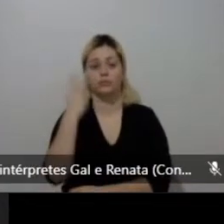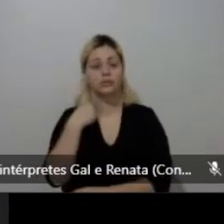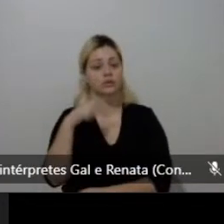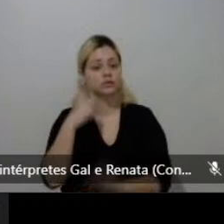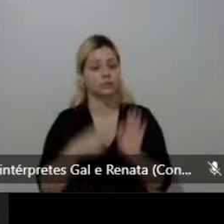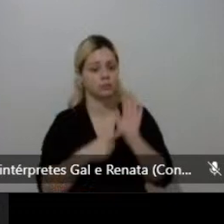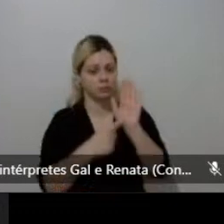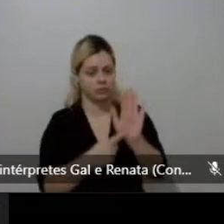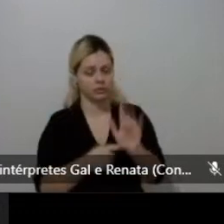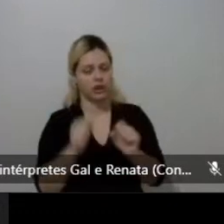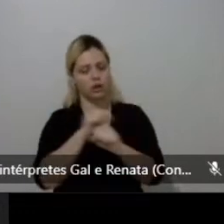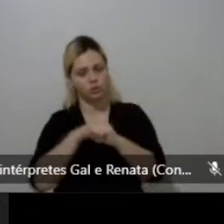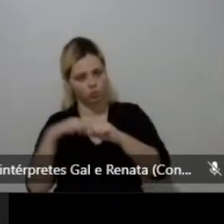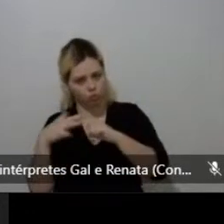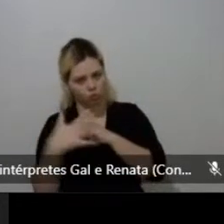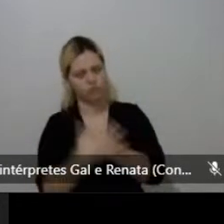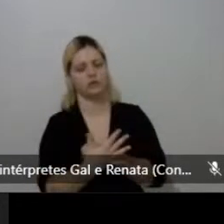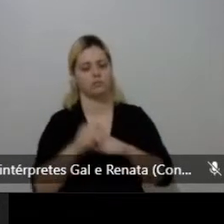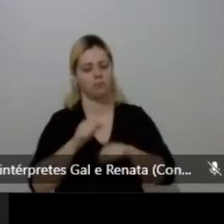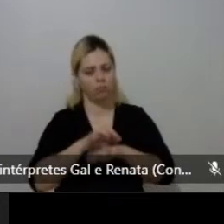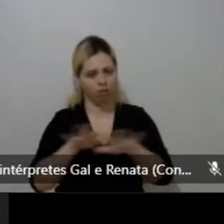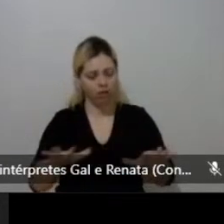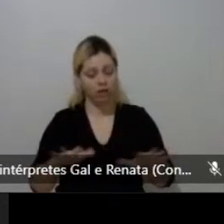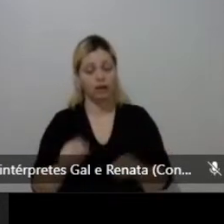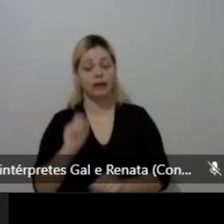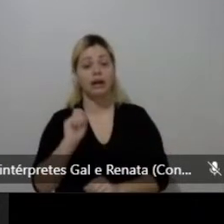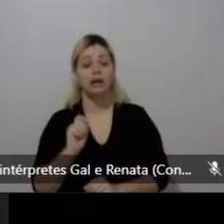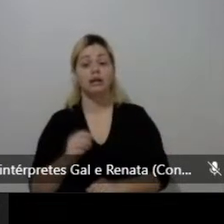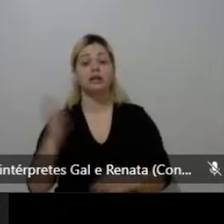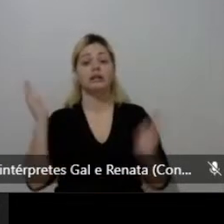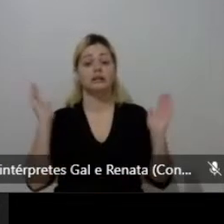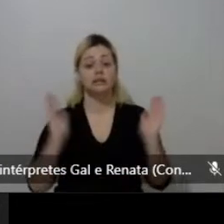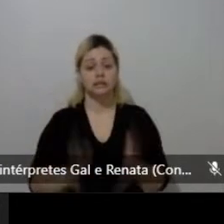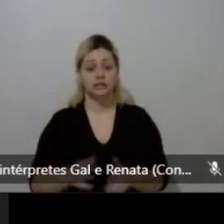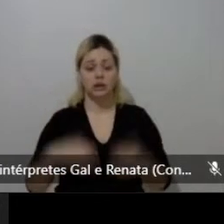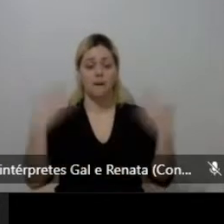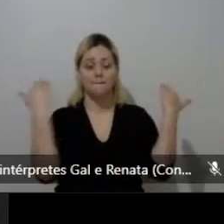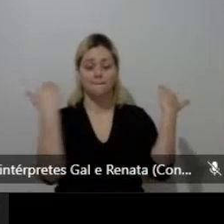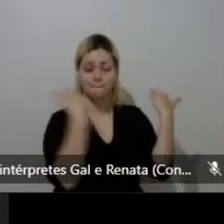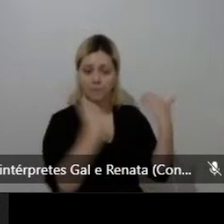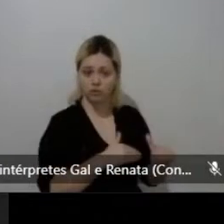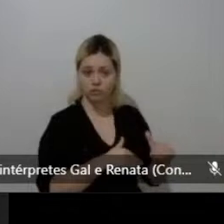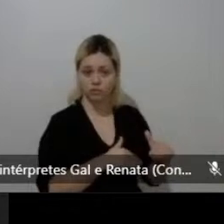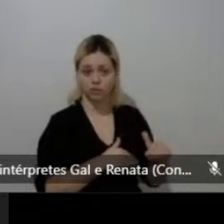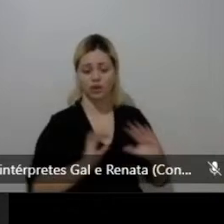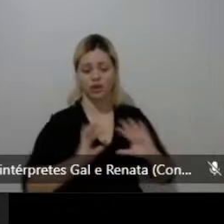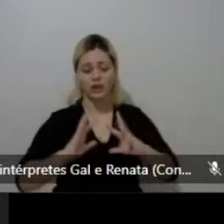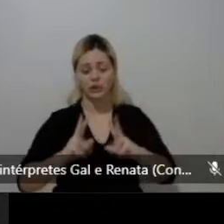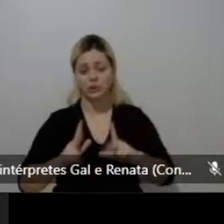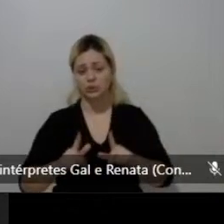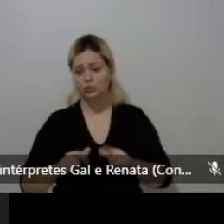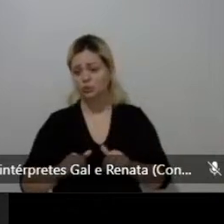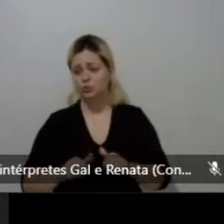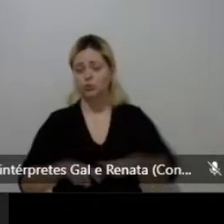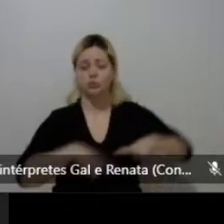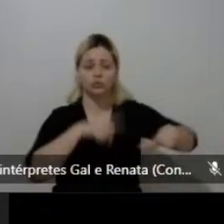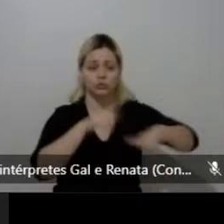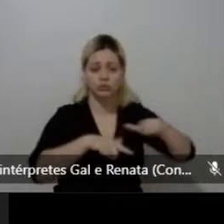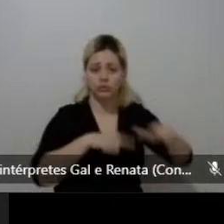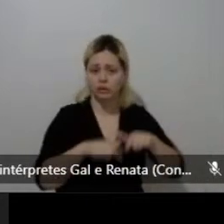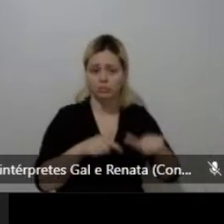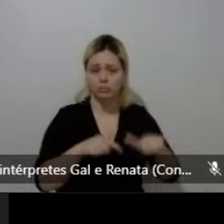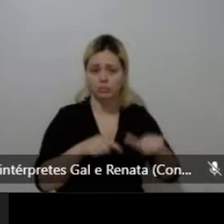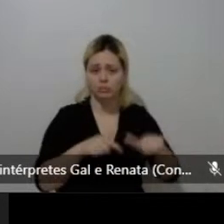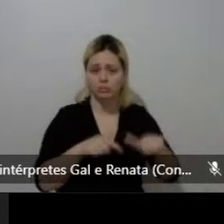pandemia do coronavírus, que já está provado cientificamente que a produção, né, dos vírus